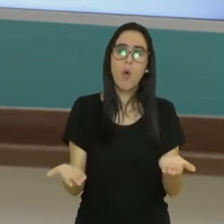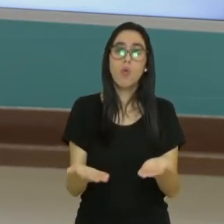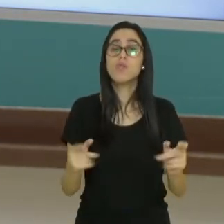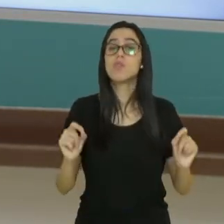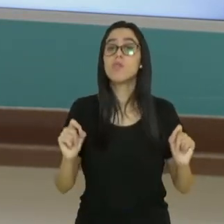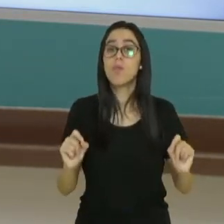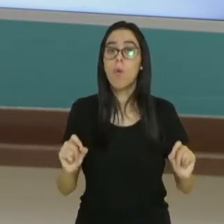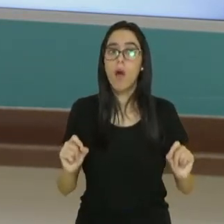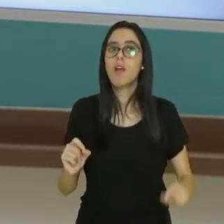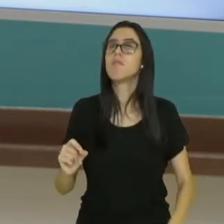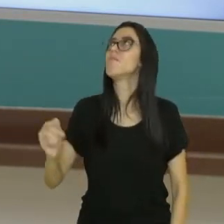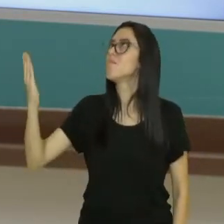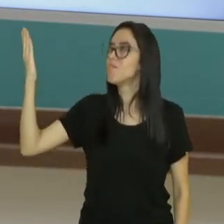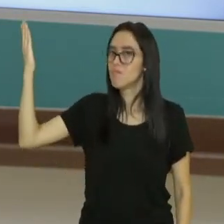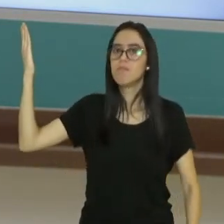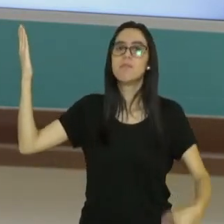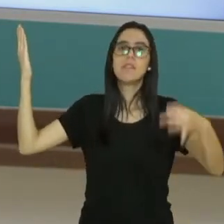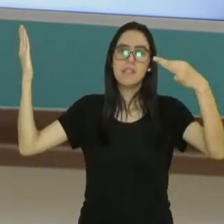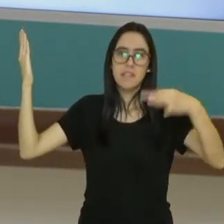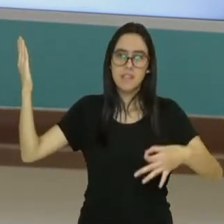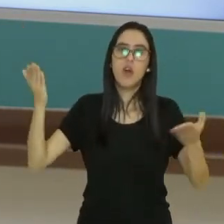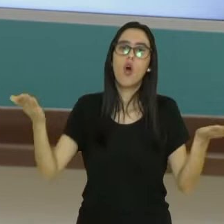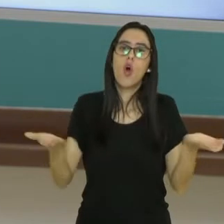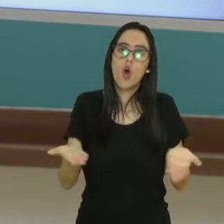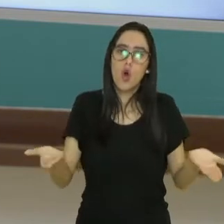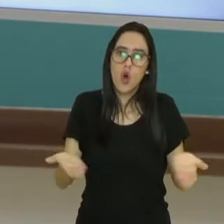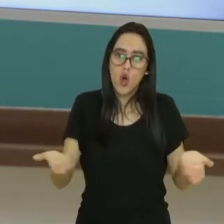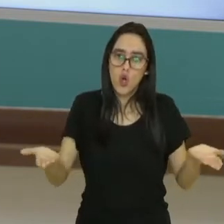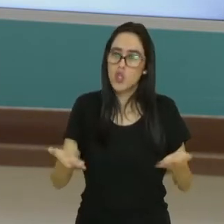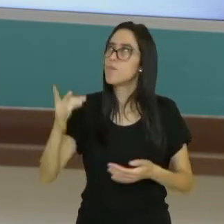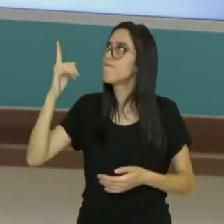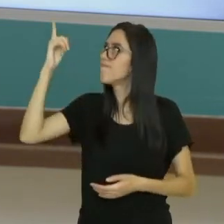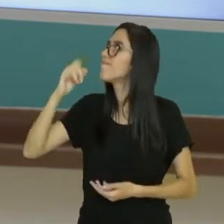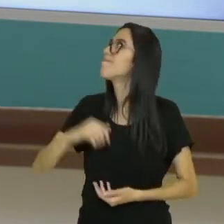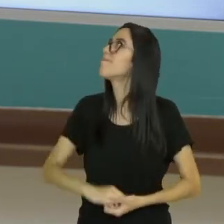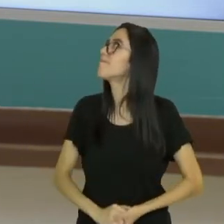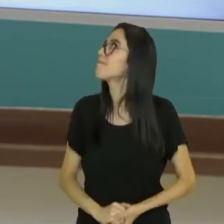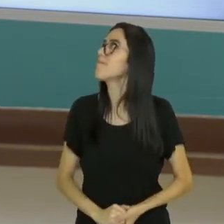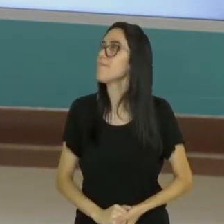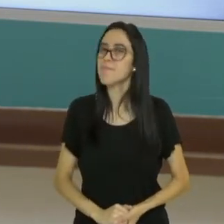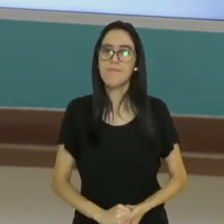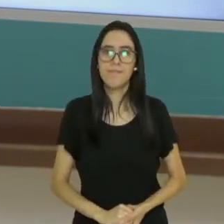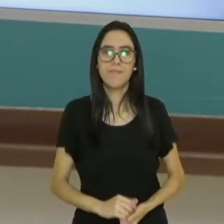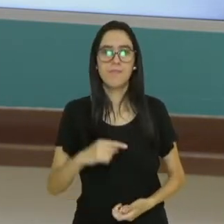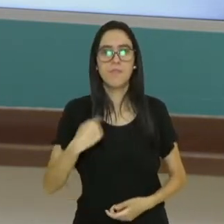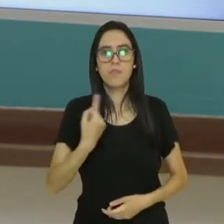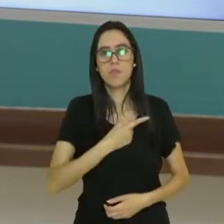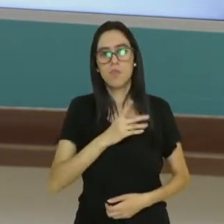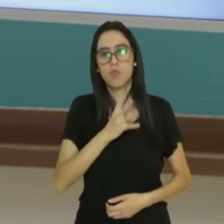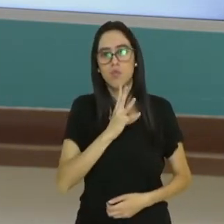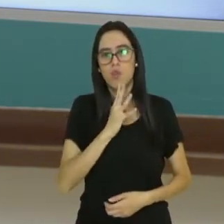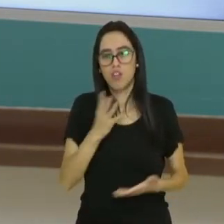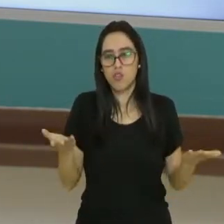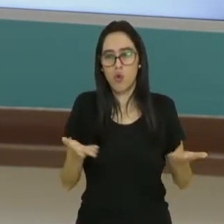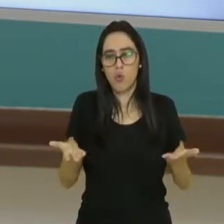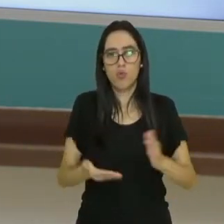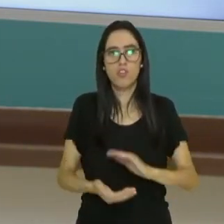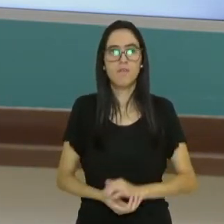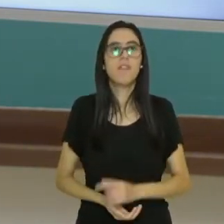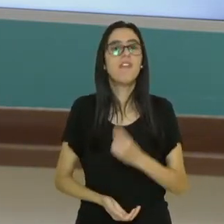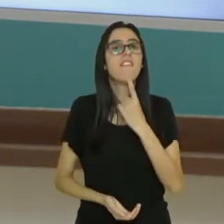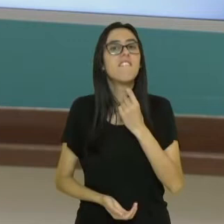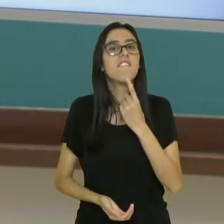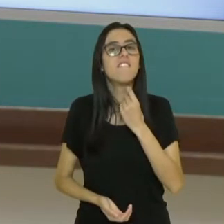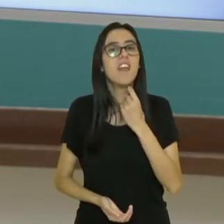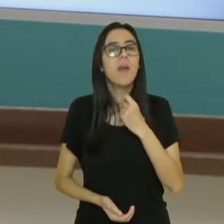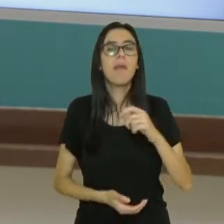Agora sim, a formação dos continentes da maneira que nós conhecemos, da forma como está na atualidade. Aqui em vermelho